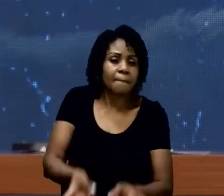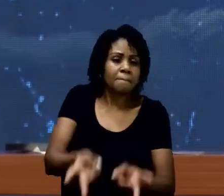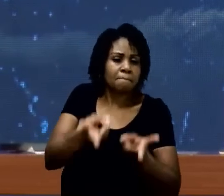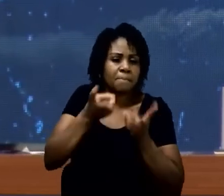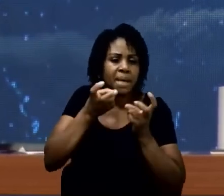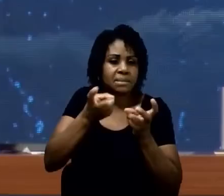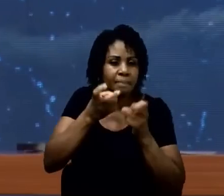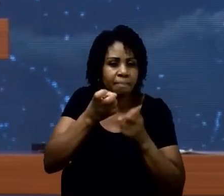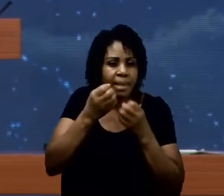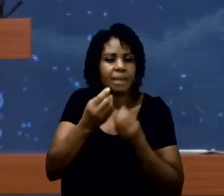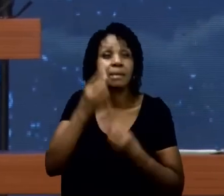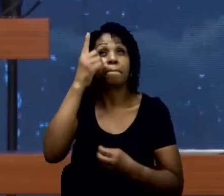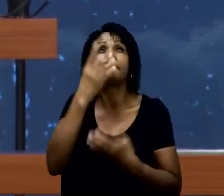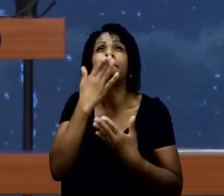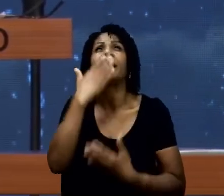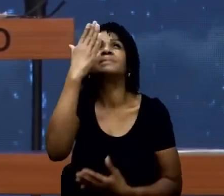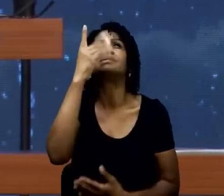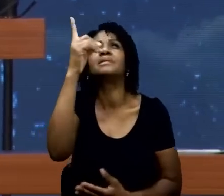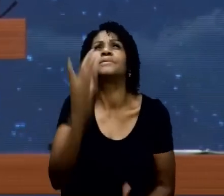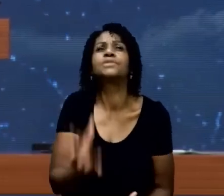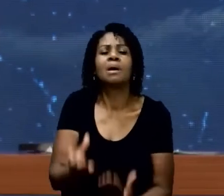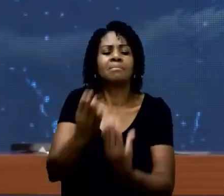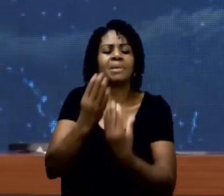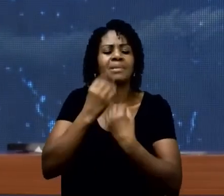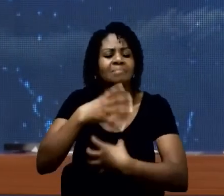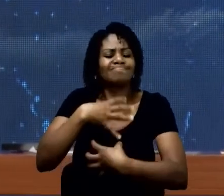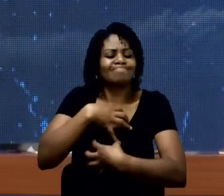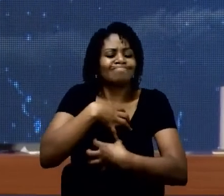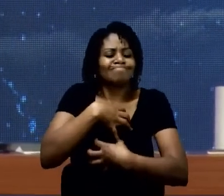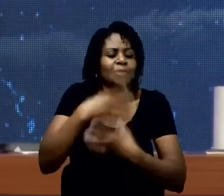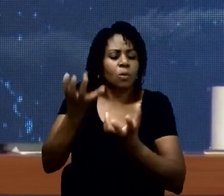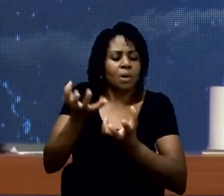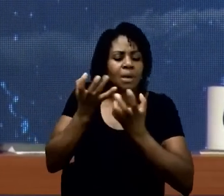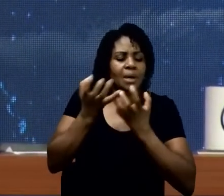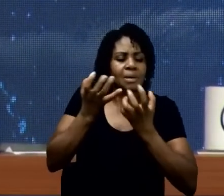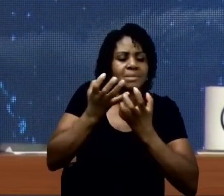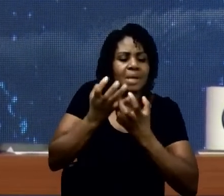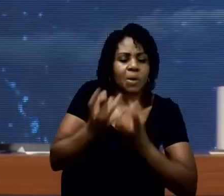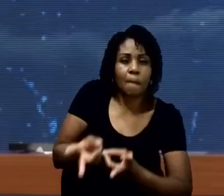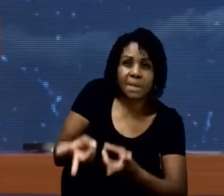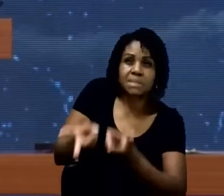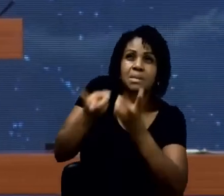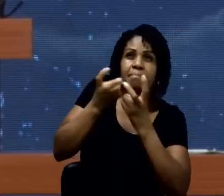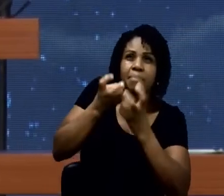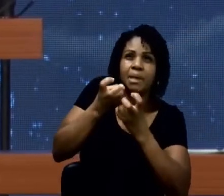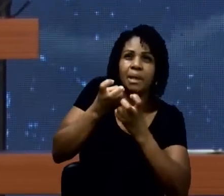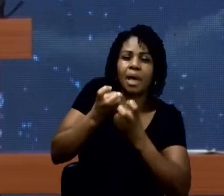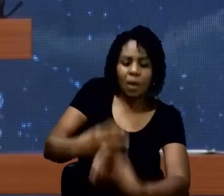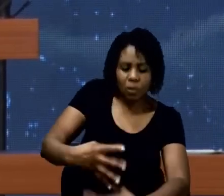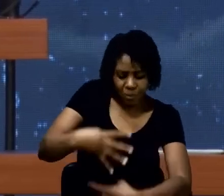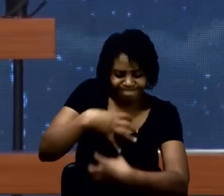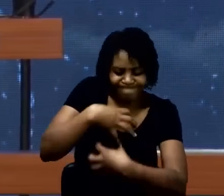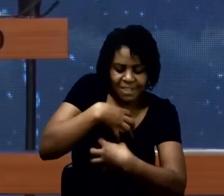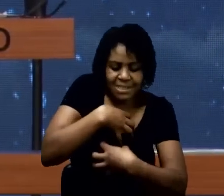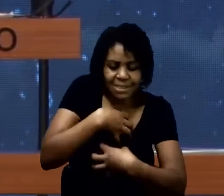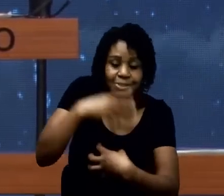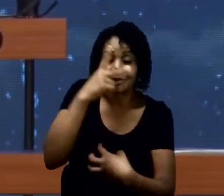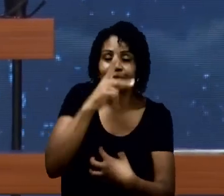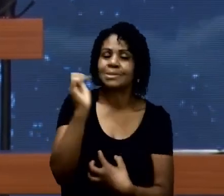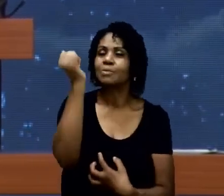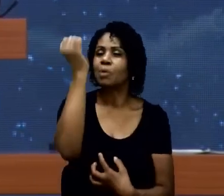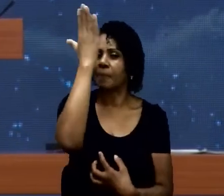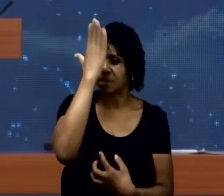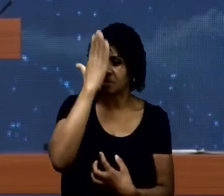sensibilidade, para você sentir quando ele está passando. Você está orando, está passando, aí Senhor, eu estou segurando aqui na tua presença. Ele